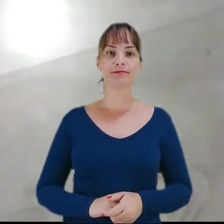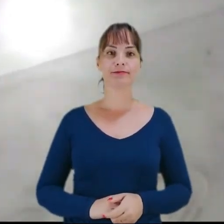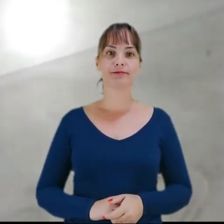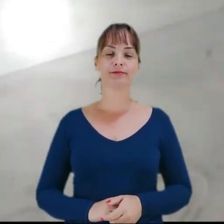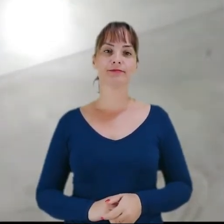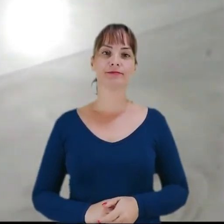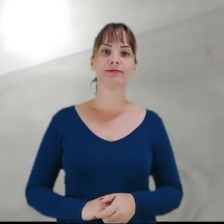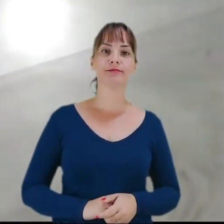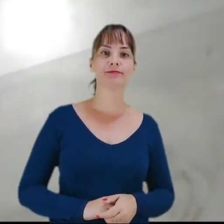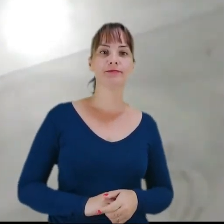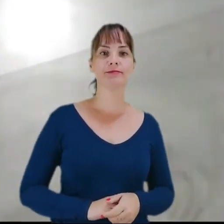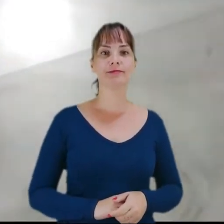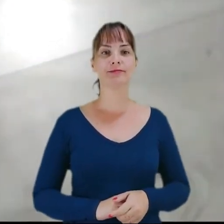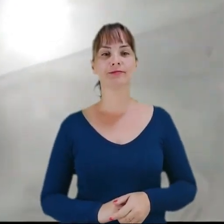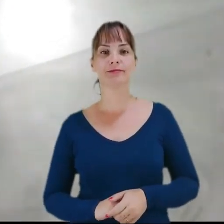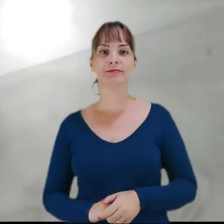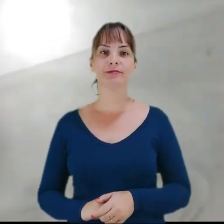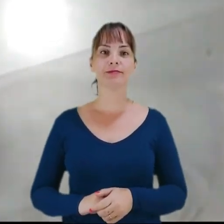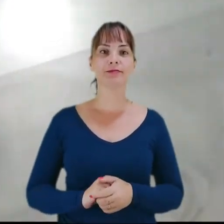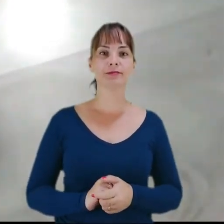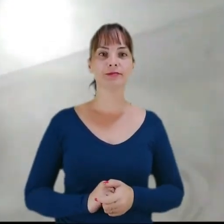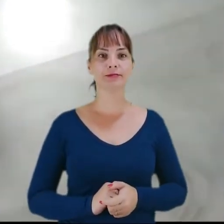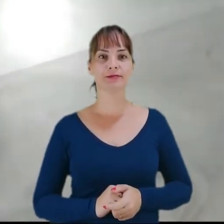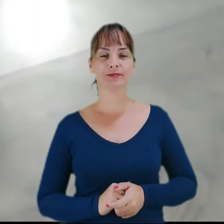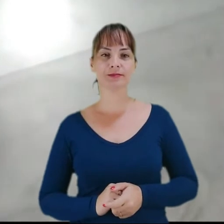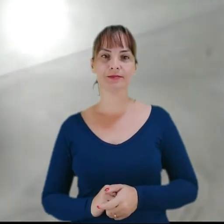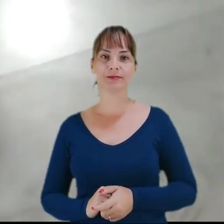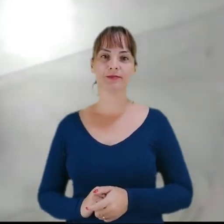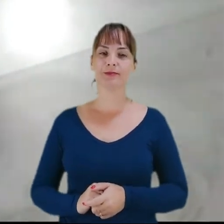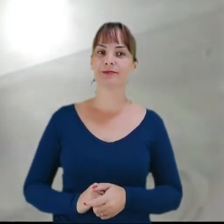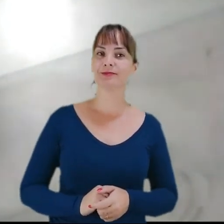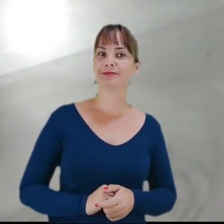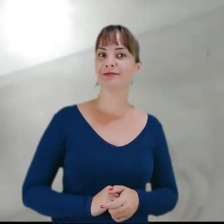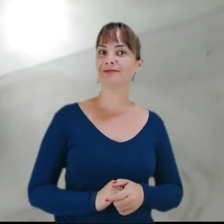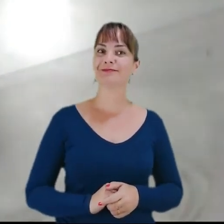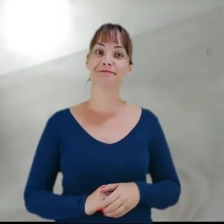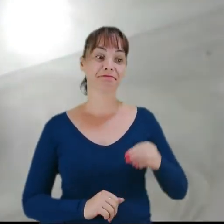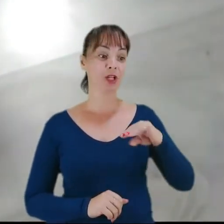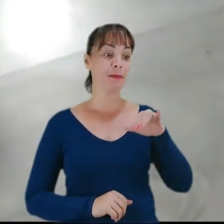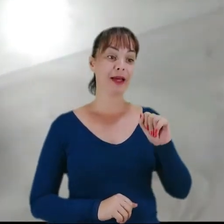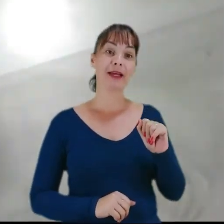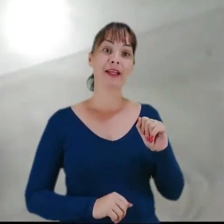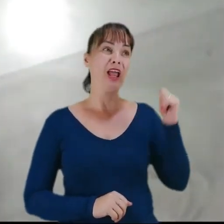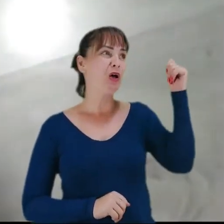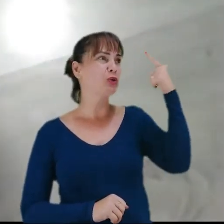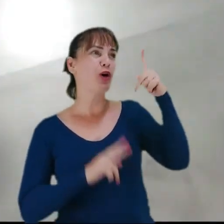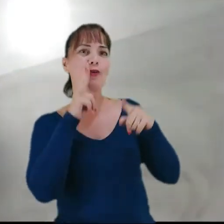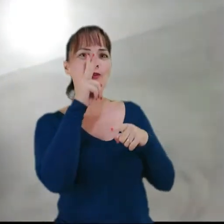Acorda, Maria, que o sol irradia e as flores precisam de água pra